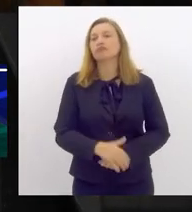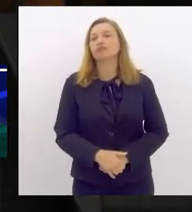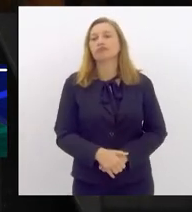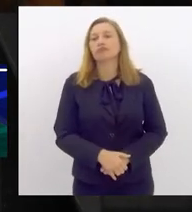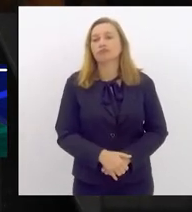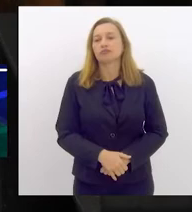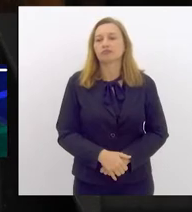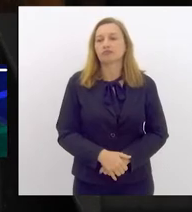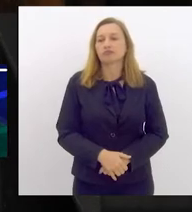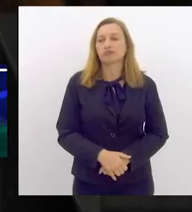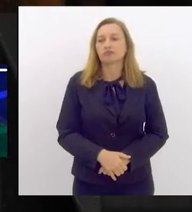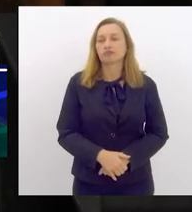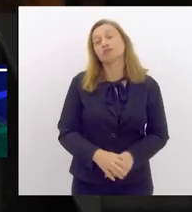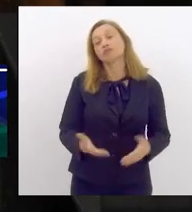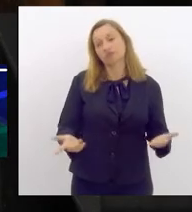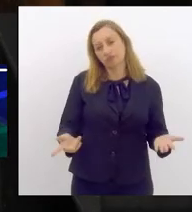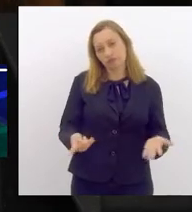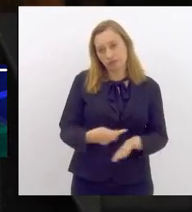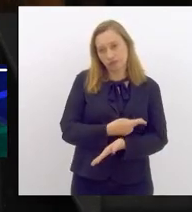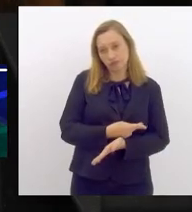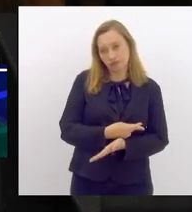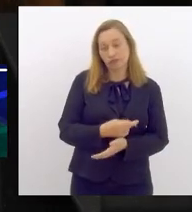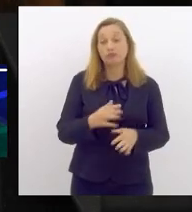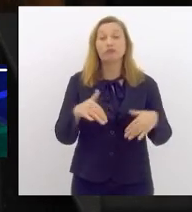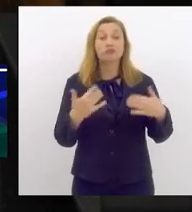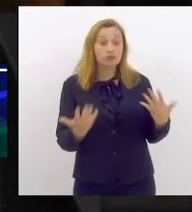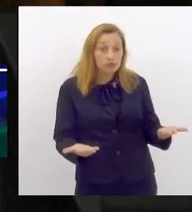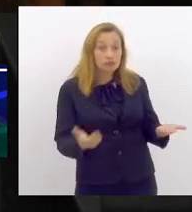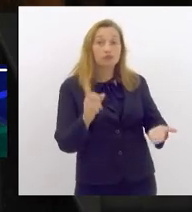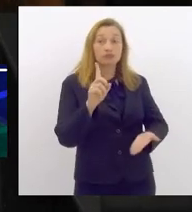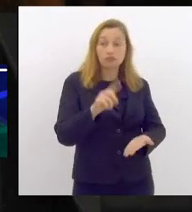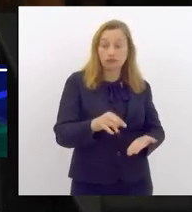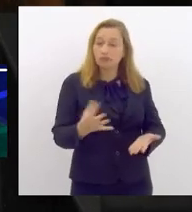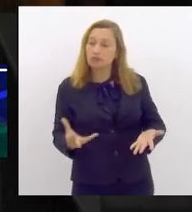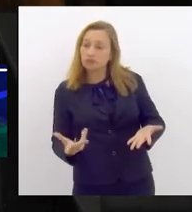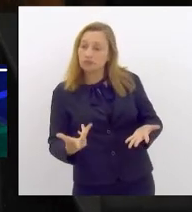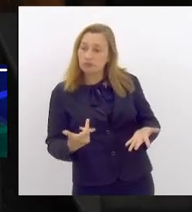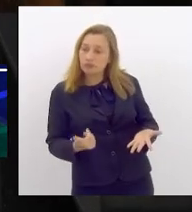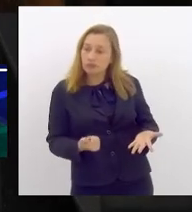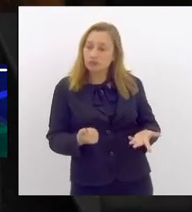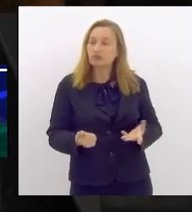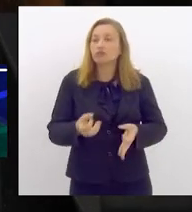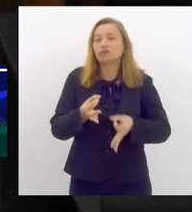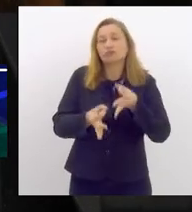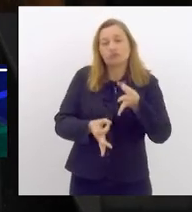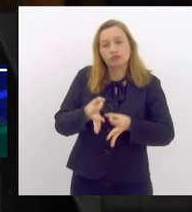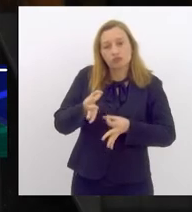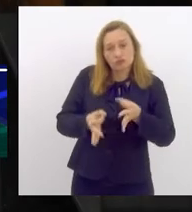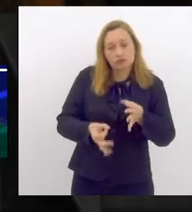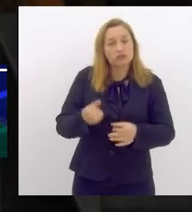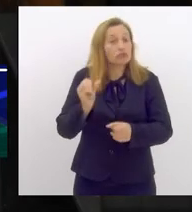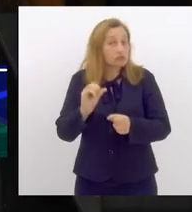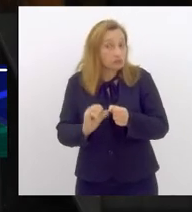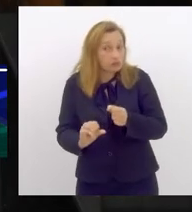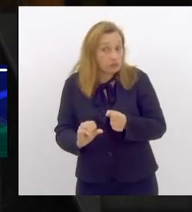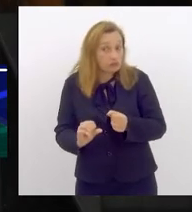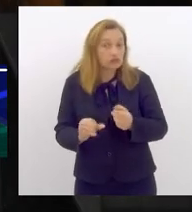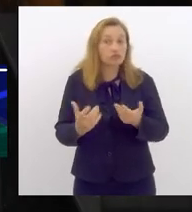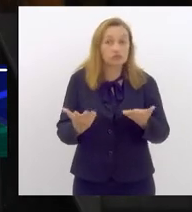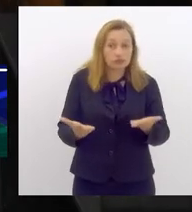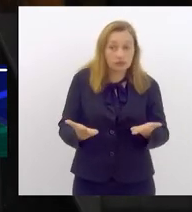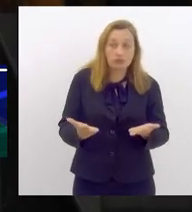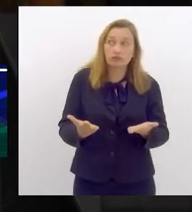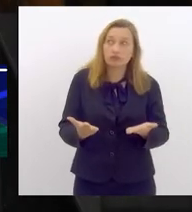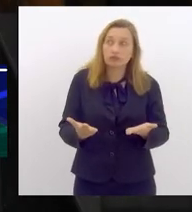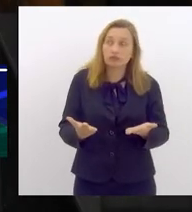Essas benesses são feitas Quando é a para qualificar a fazer justiça Como foi o